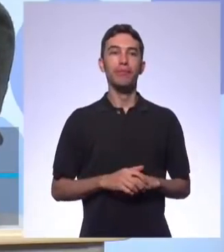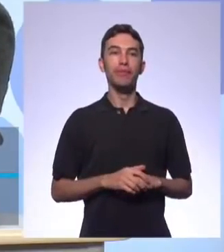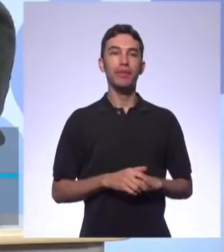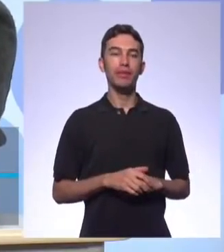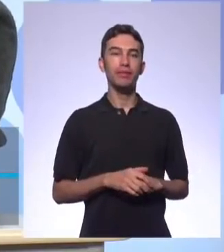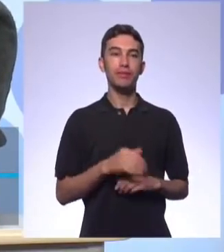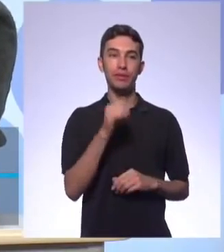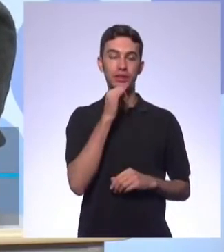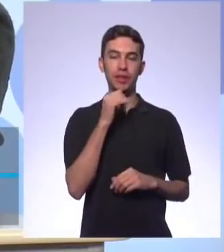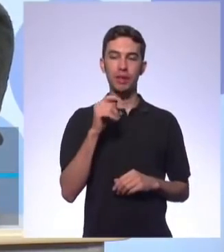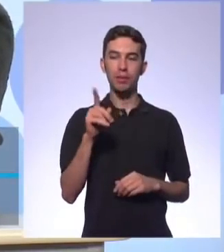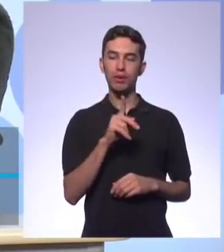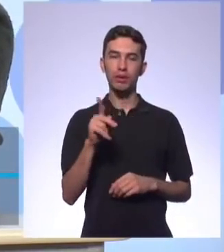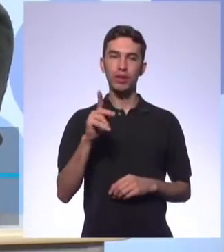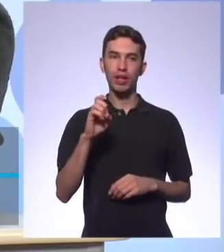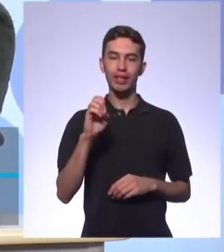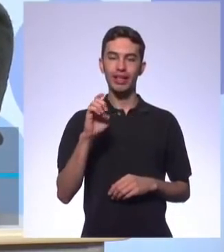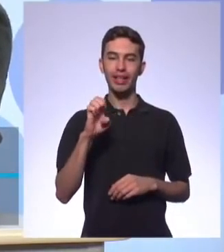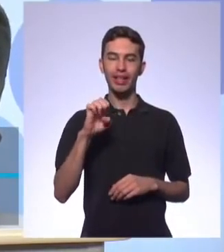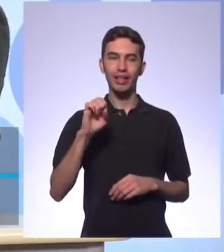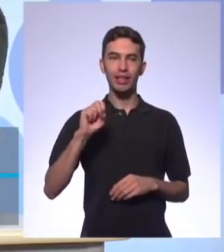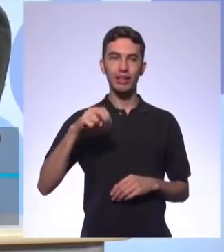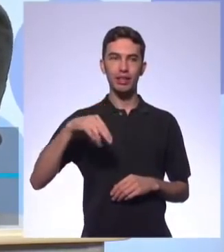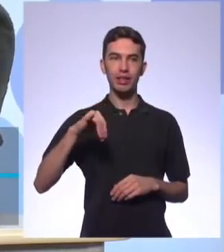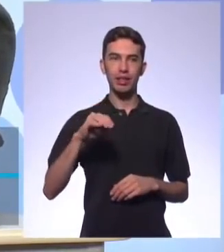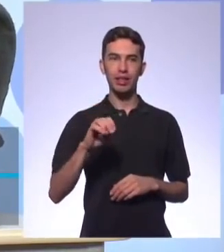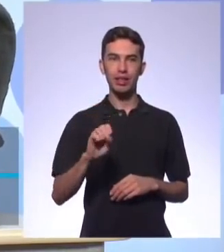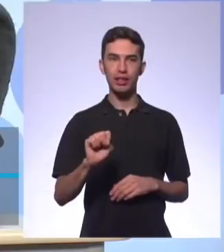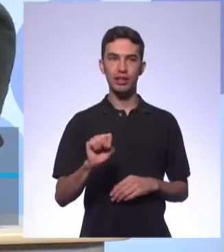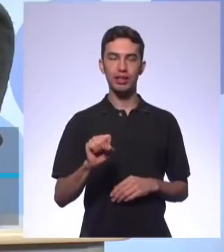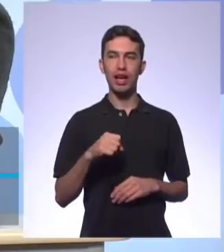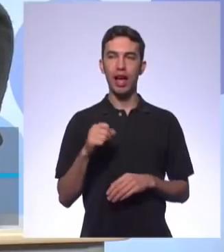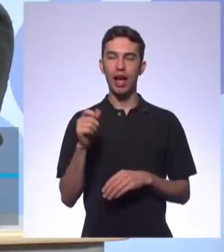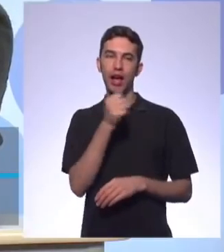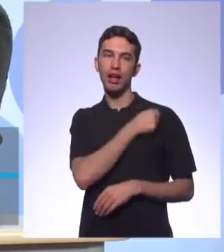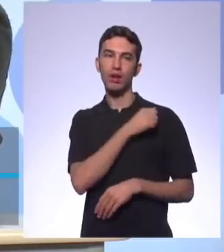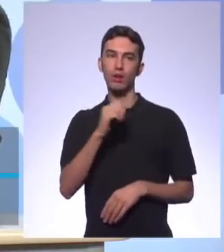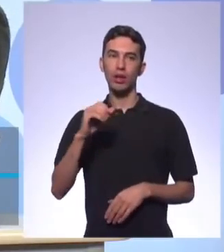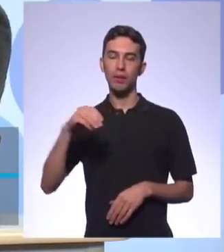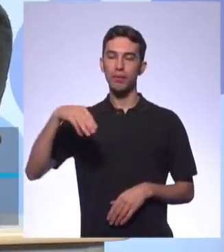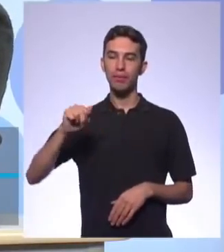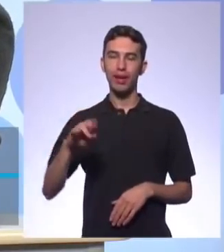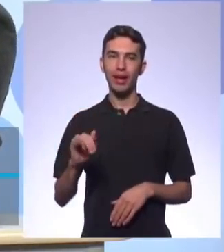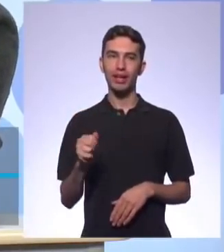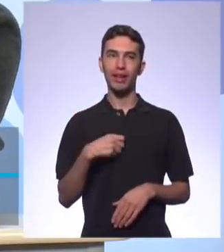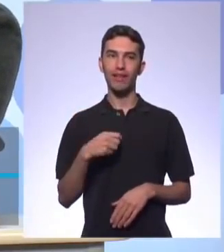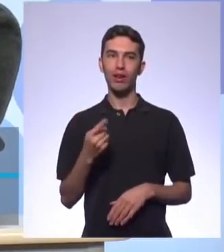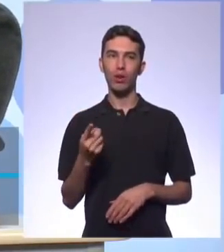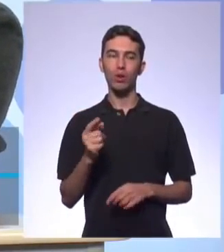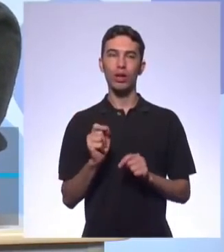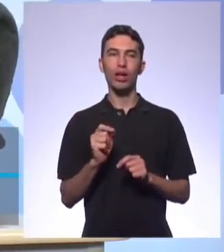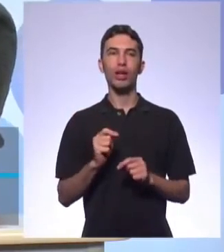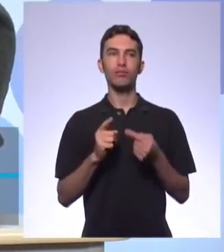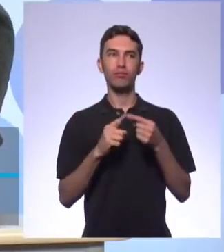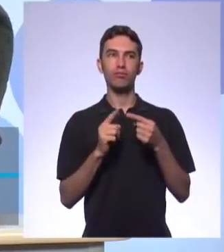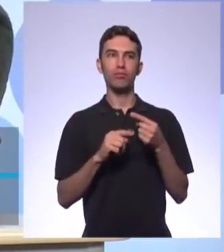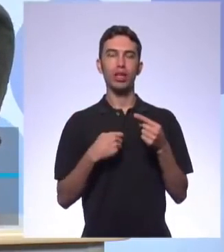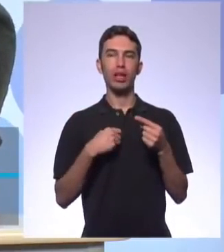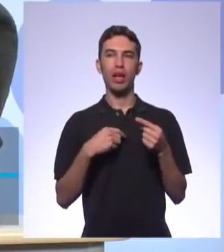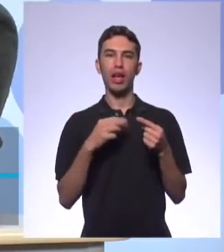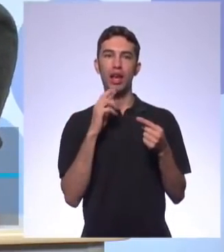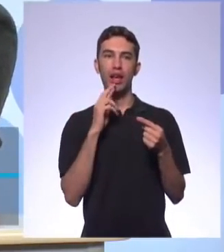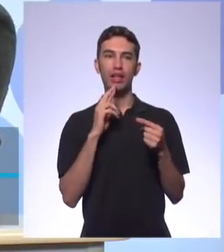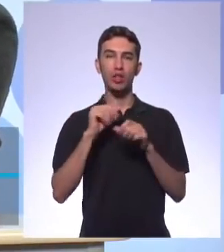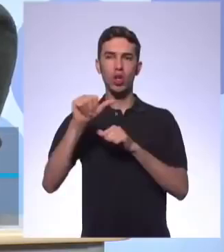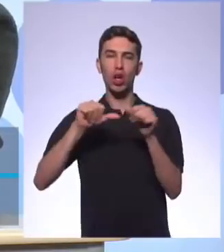Por exemplo, a professora Denise aqui colocou que a aluna, a Maria Clara, colocou para uma troca de mensagens como resposta. E